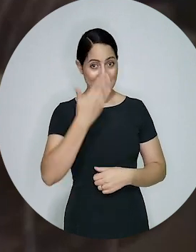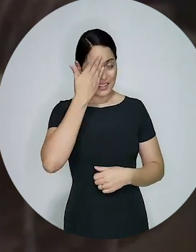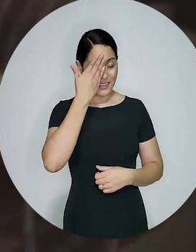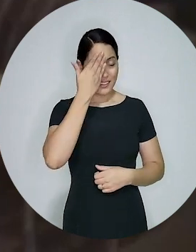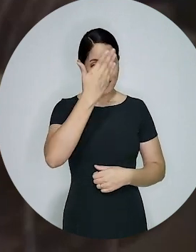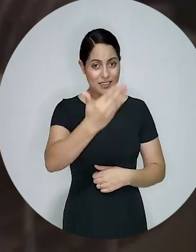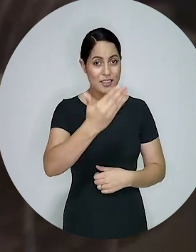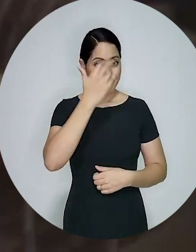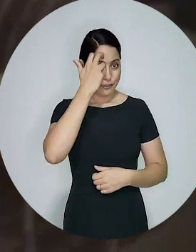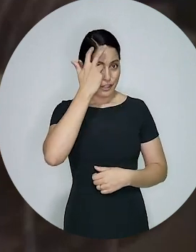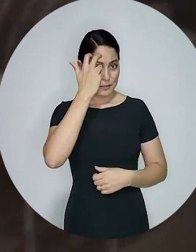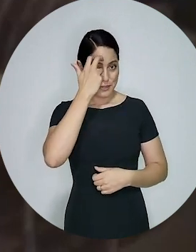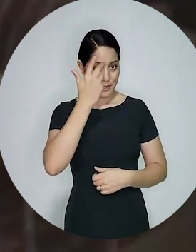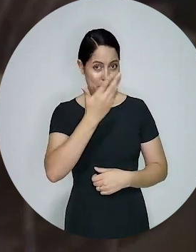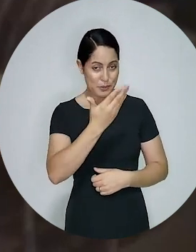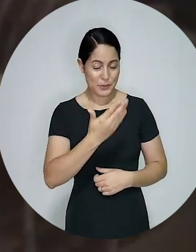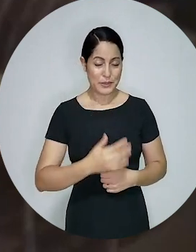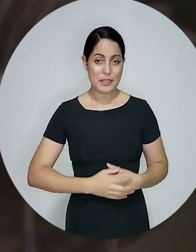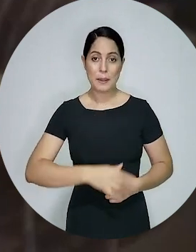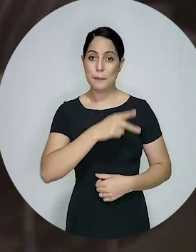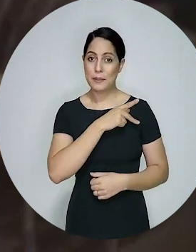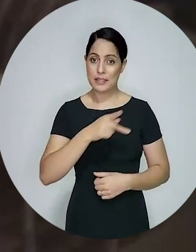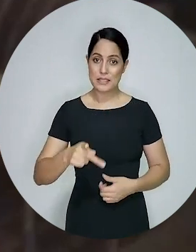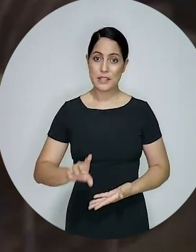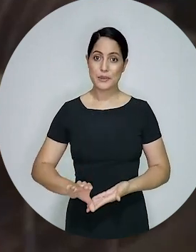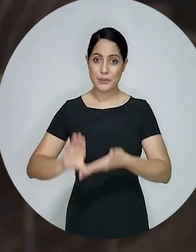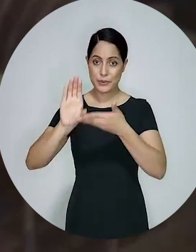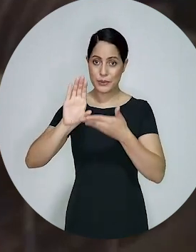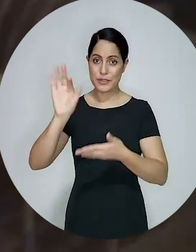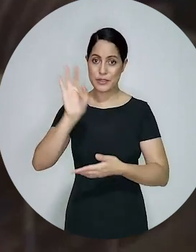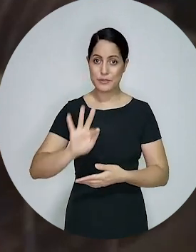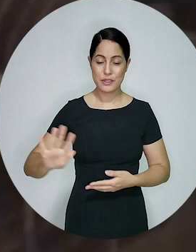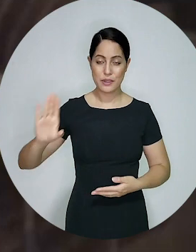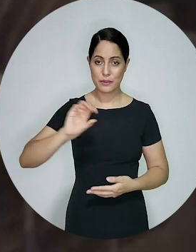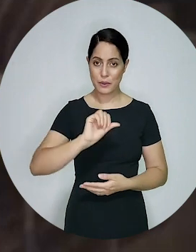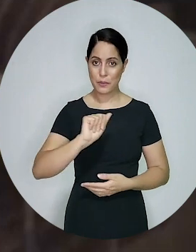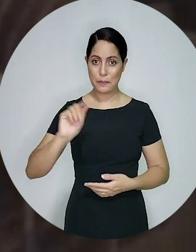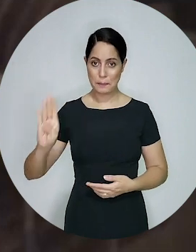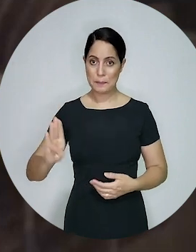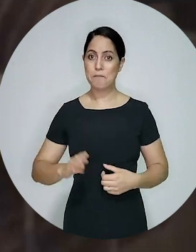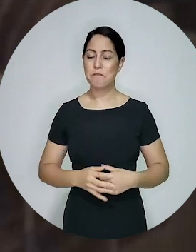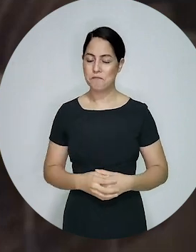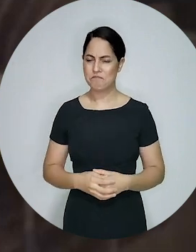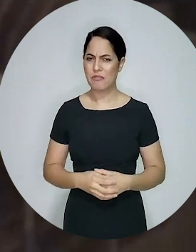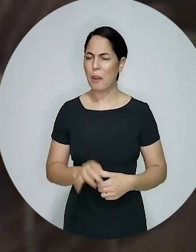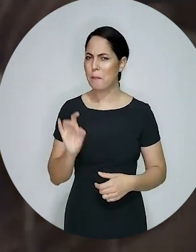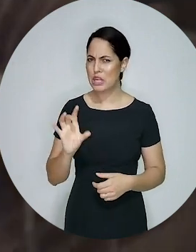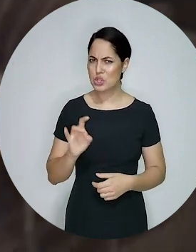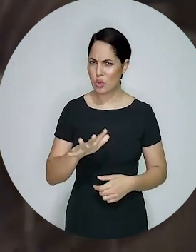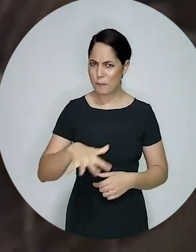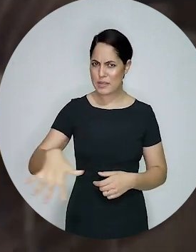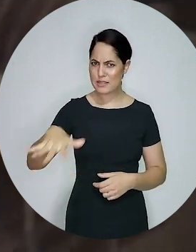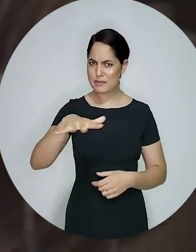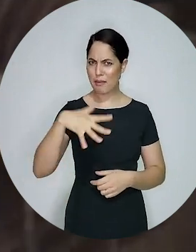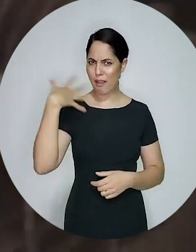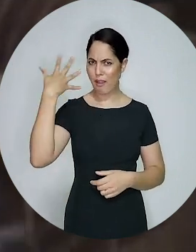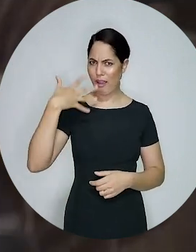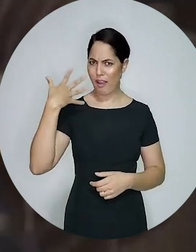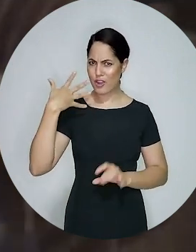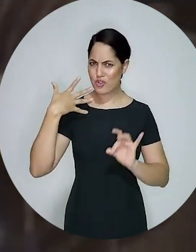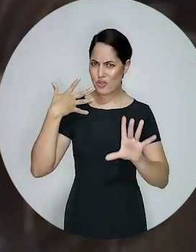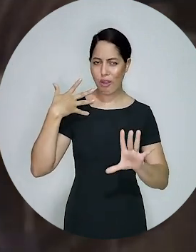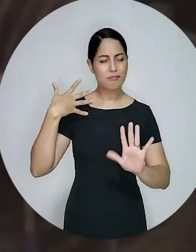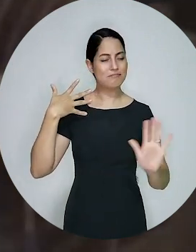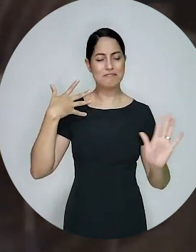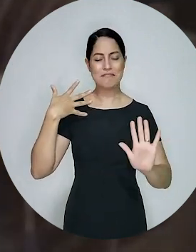Felipe Santa Cruz, presidente do Conselho Federal da Ordem dos Advogados do Brasil, não só por